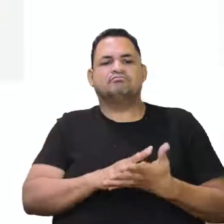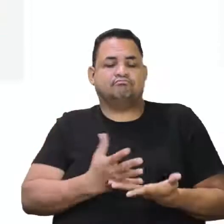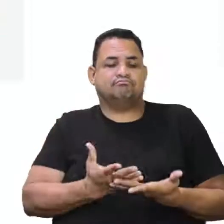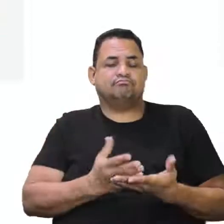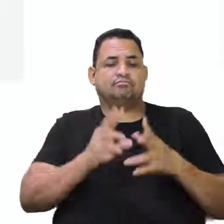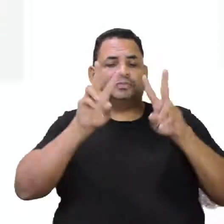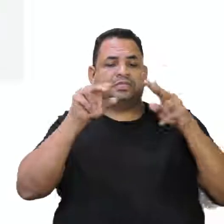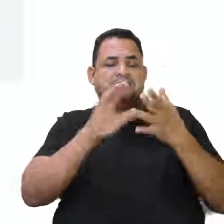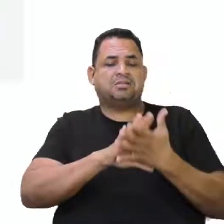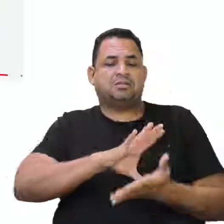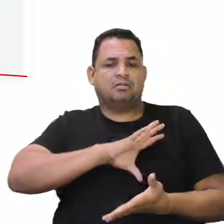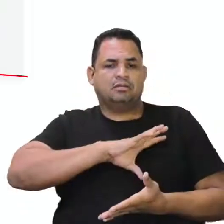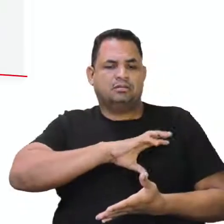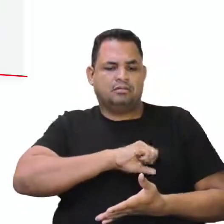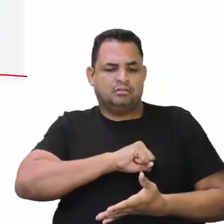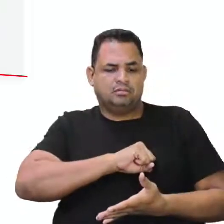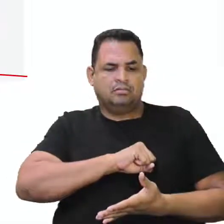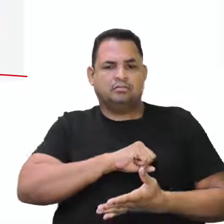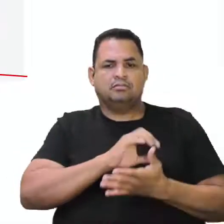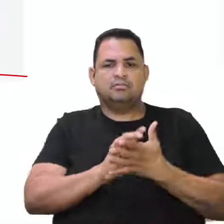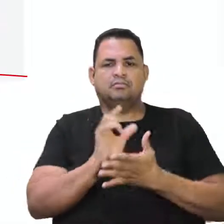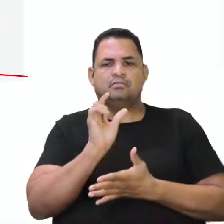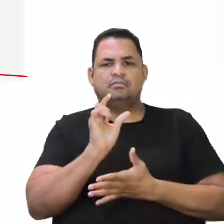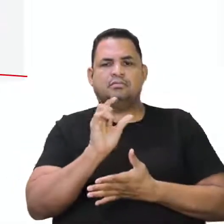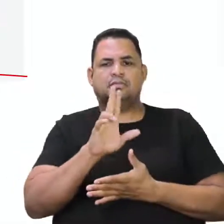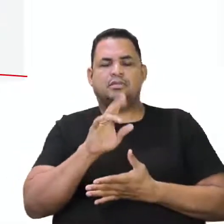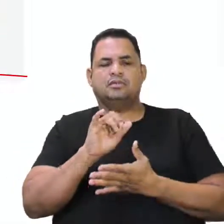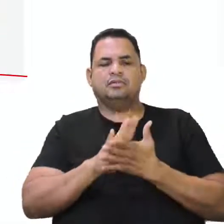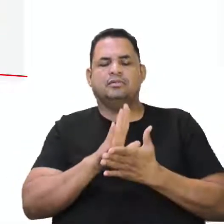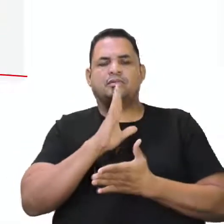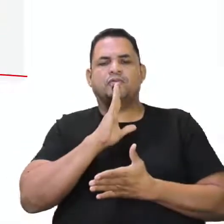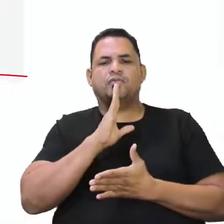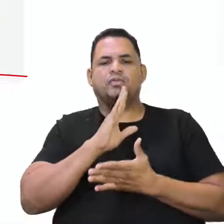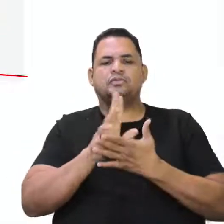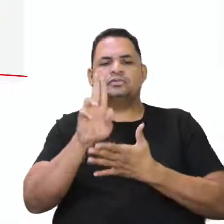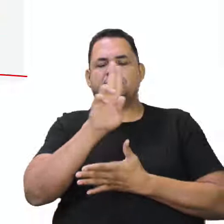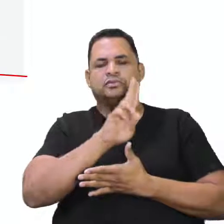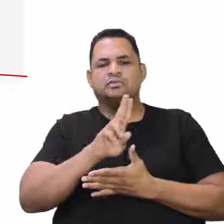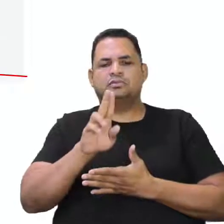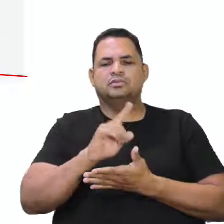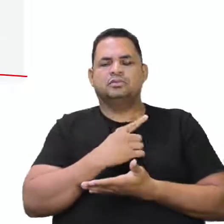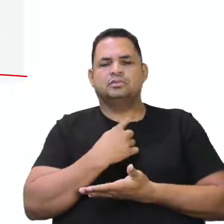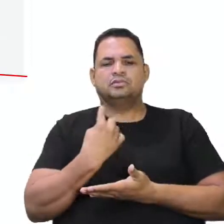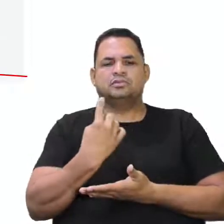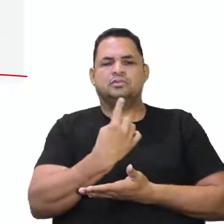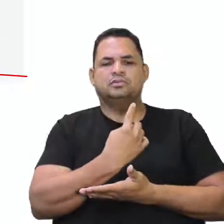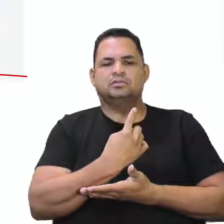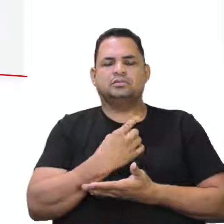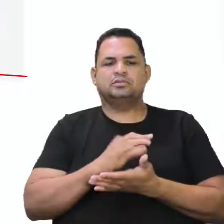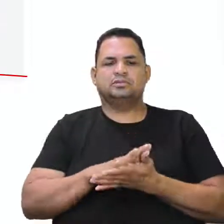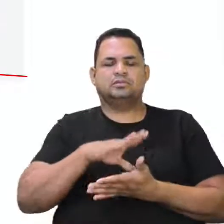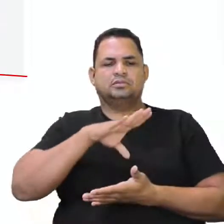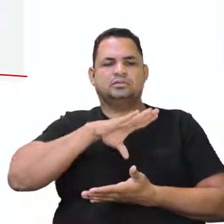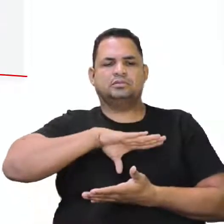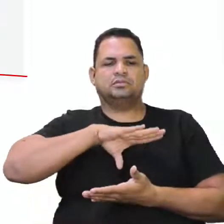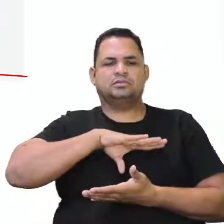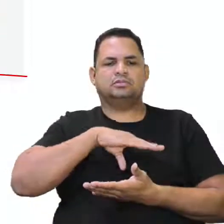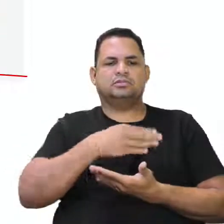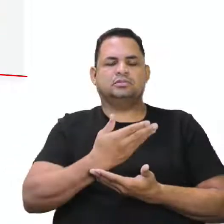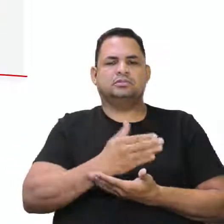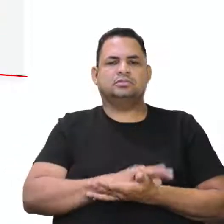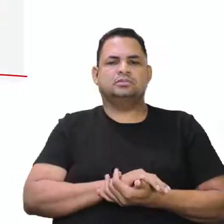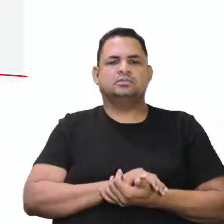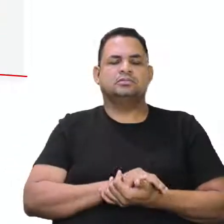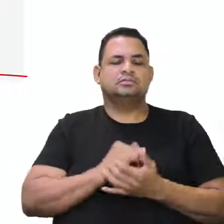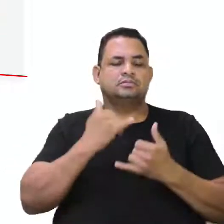amor. Afinal de contas, a palavra love é uma palavra muito conhecida, muito usada aqui também no nosso português, de